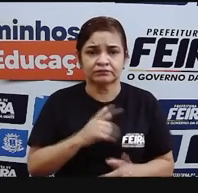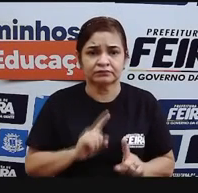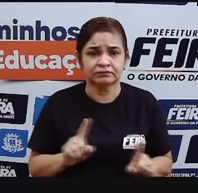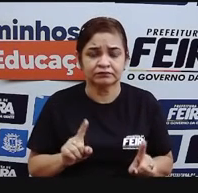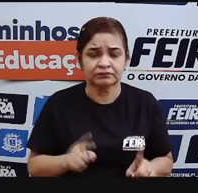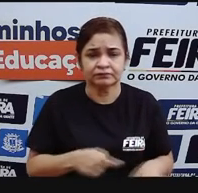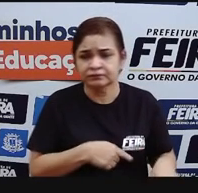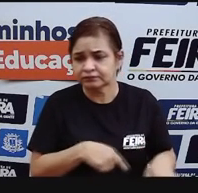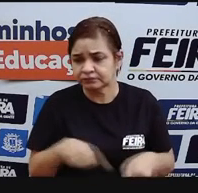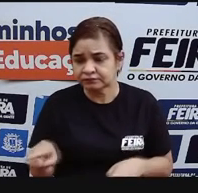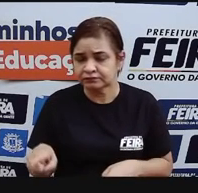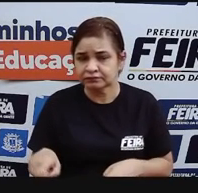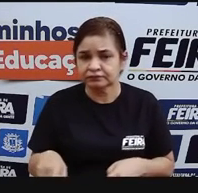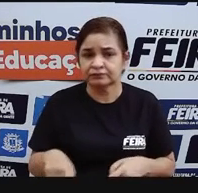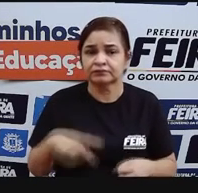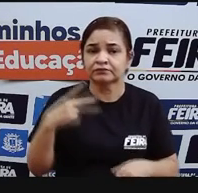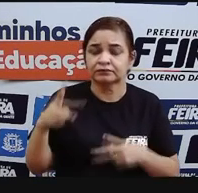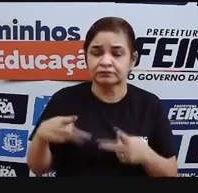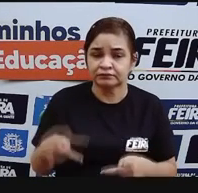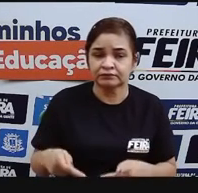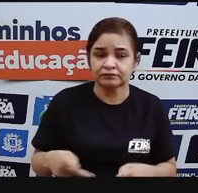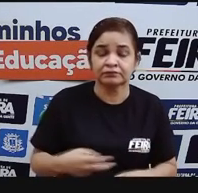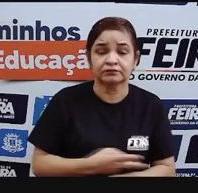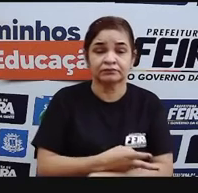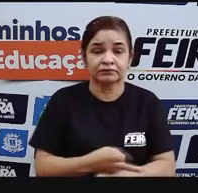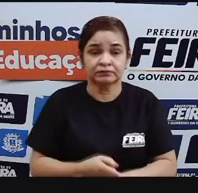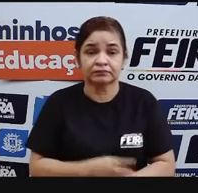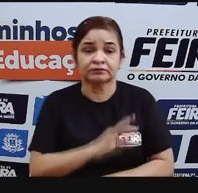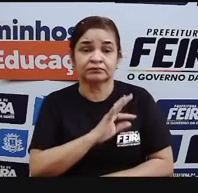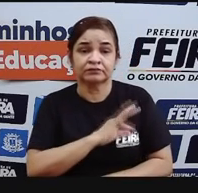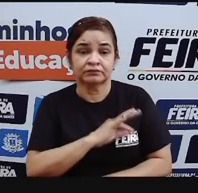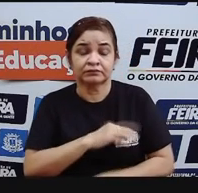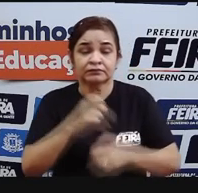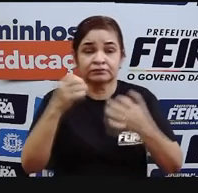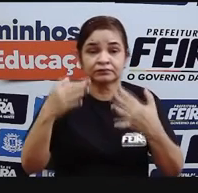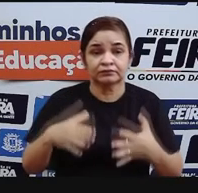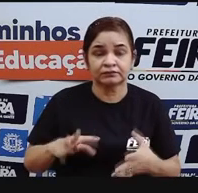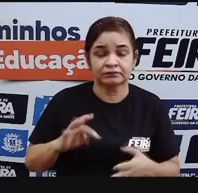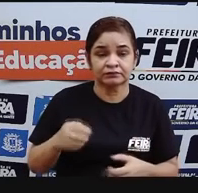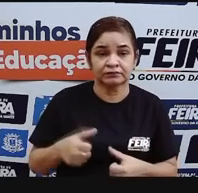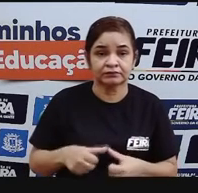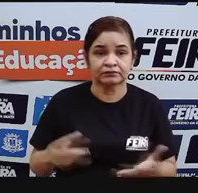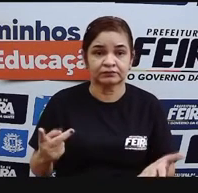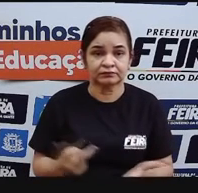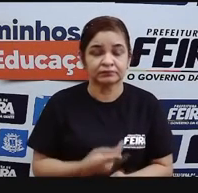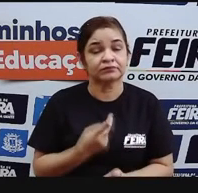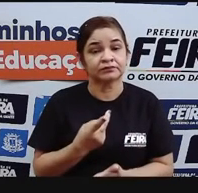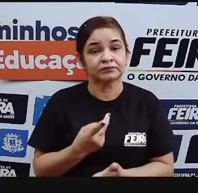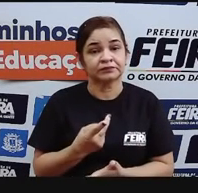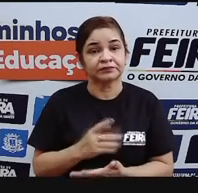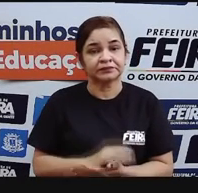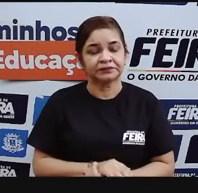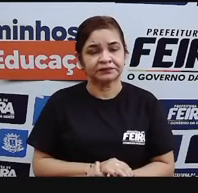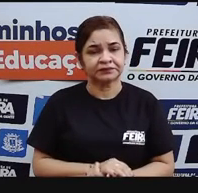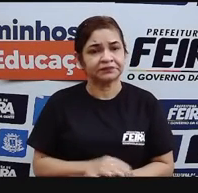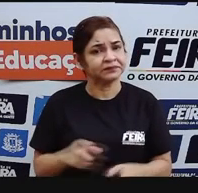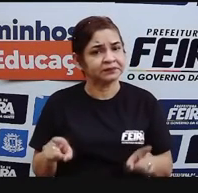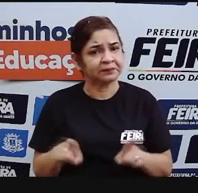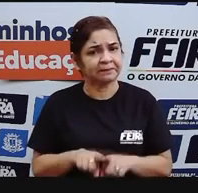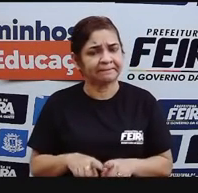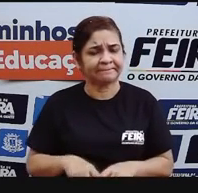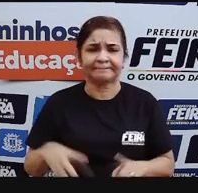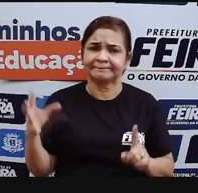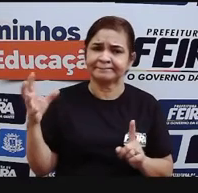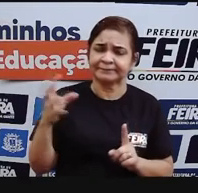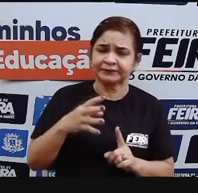né, e denunciando os seus agressores. A mesma coisa em relação à violência psicológica.